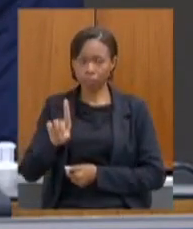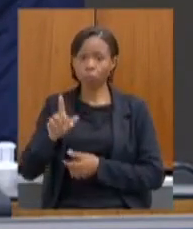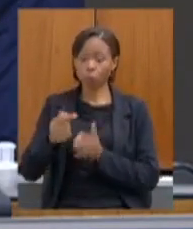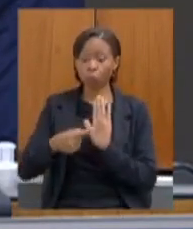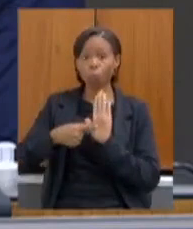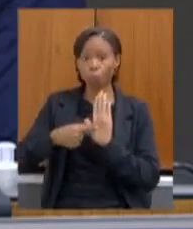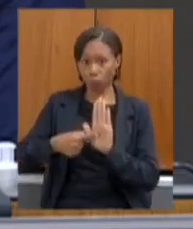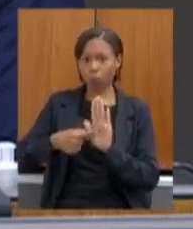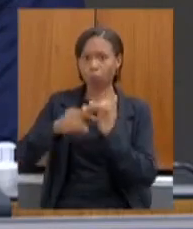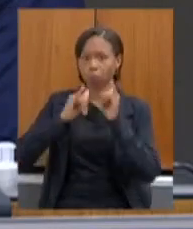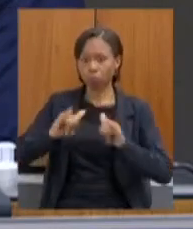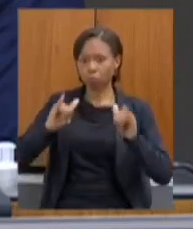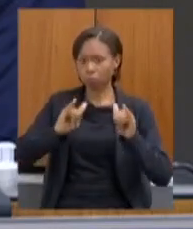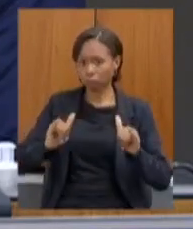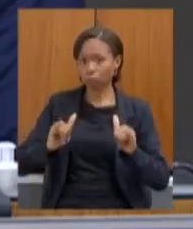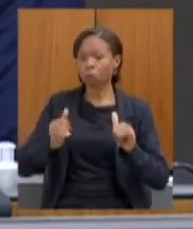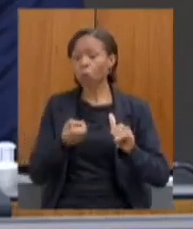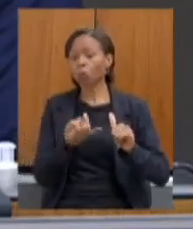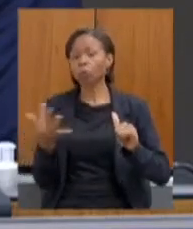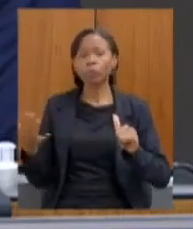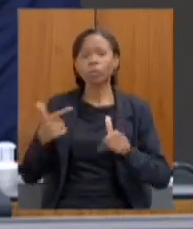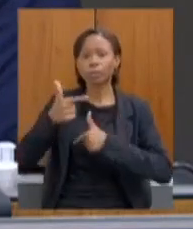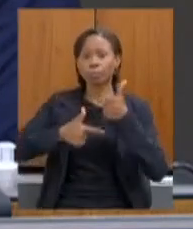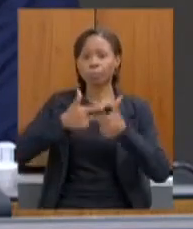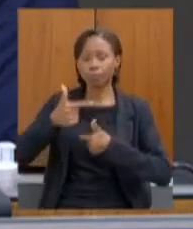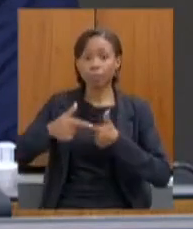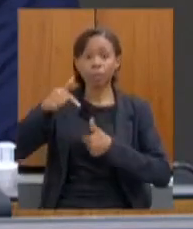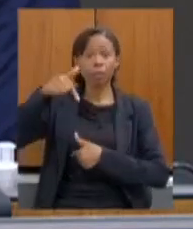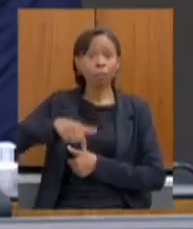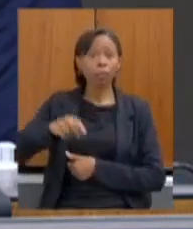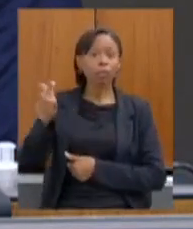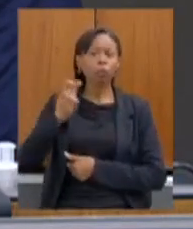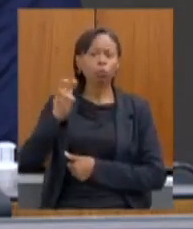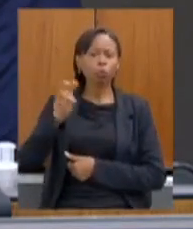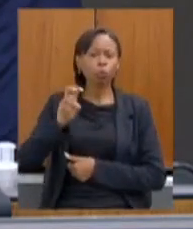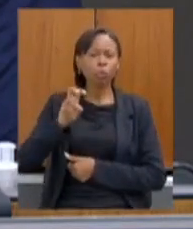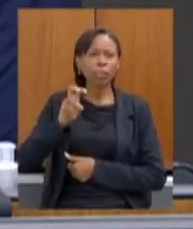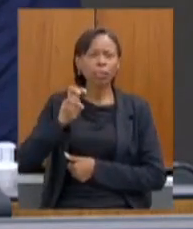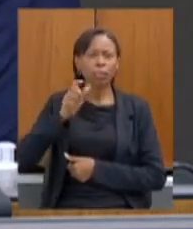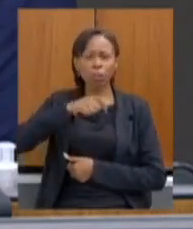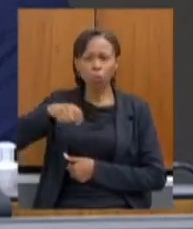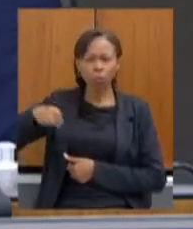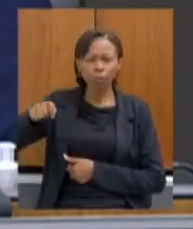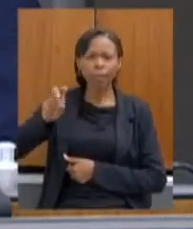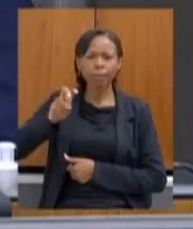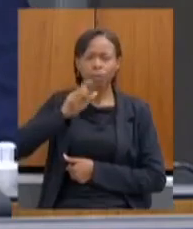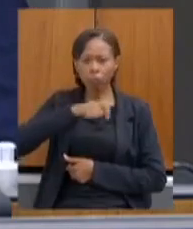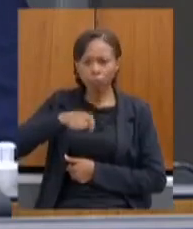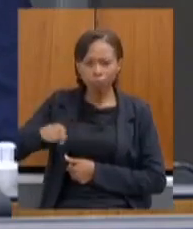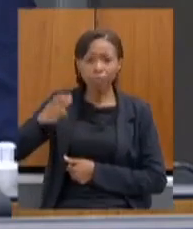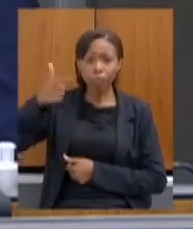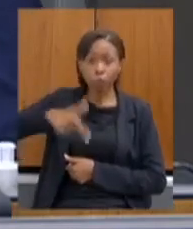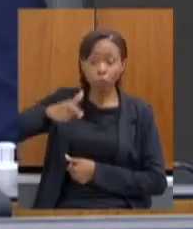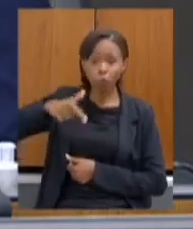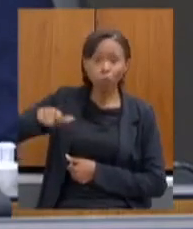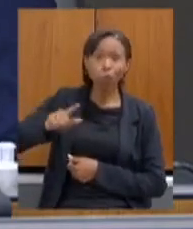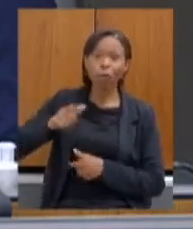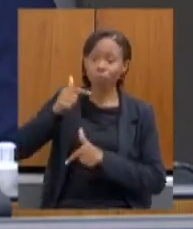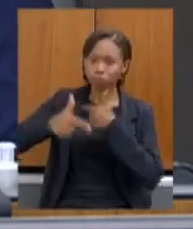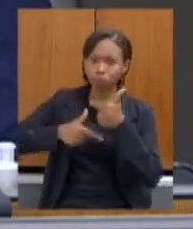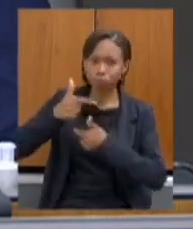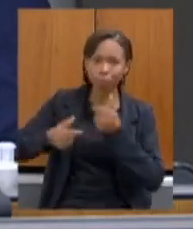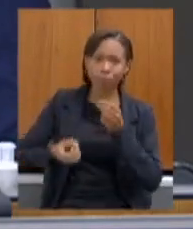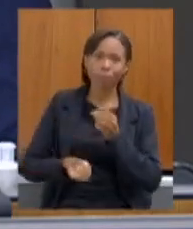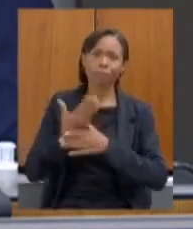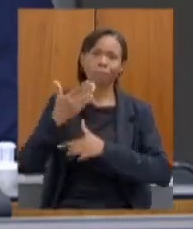nosso país, Minas Gerais está no quinto mês seguido de geração positiva de empregos no nosso Estado. Nós somos o segundo